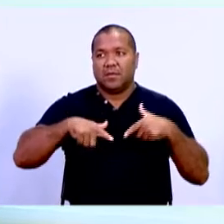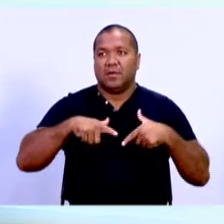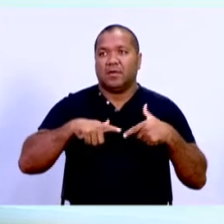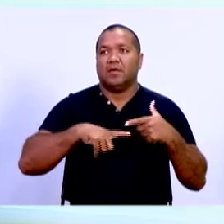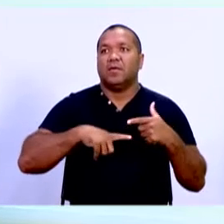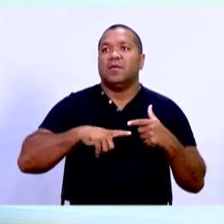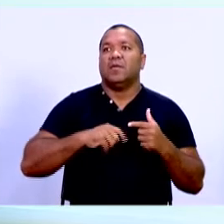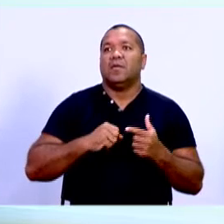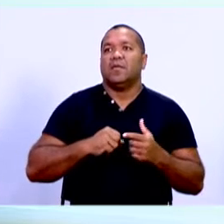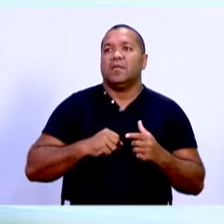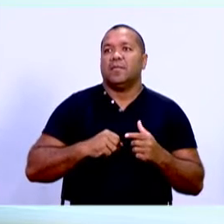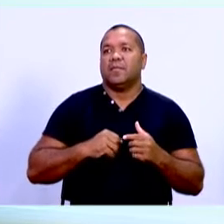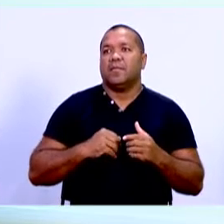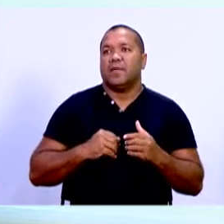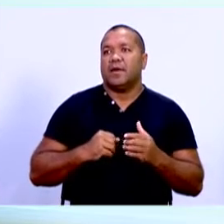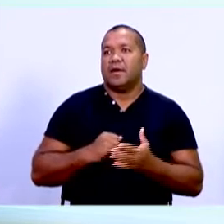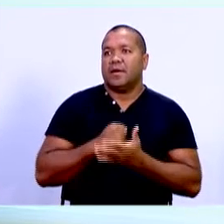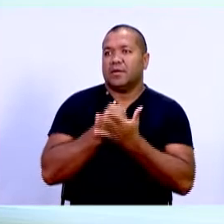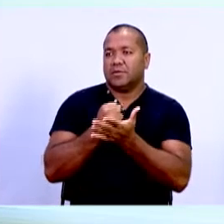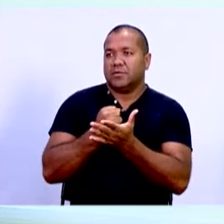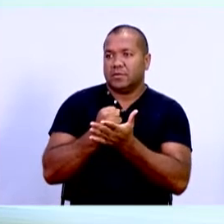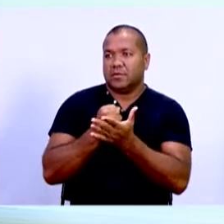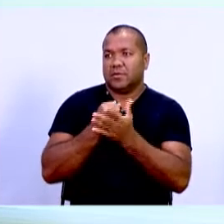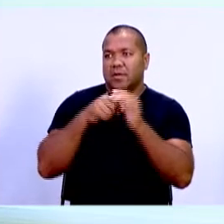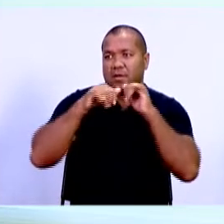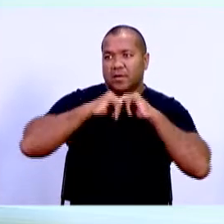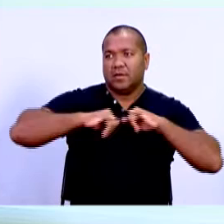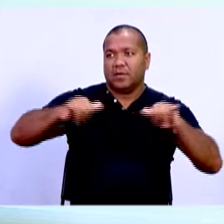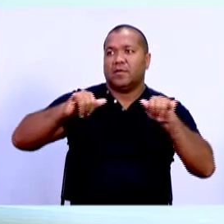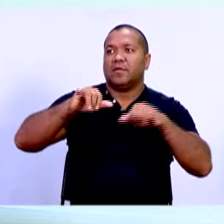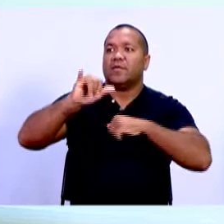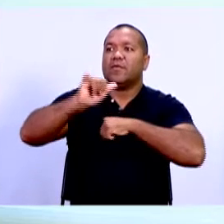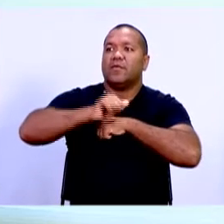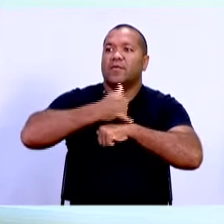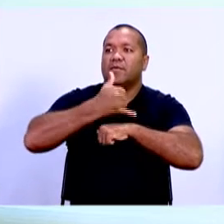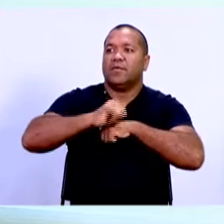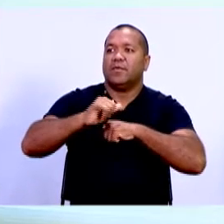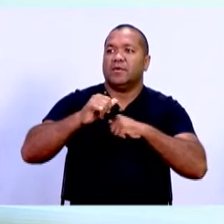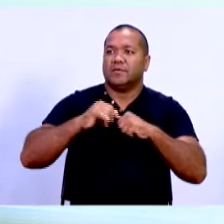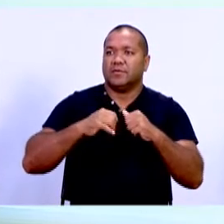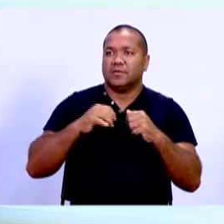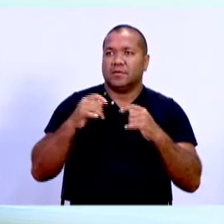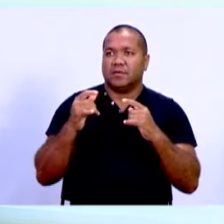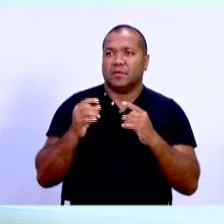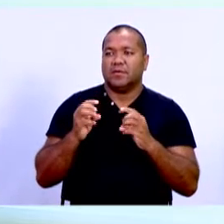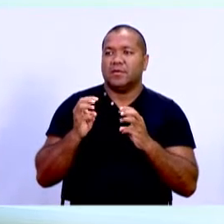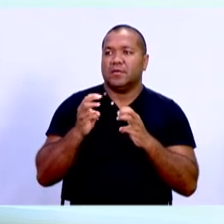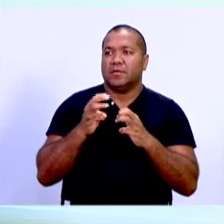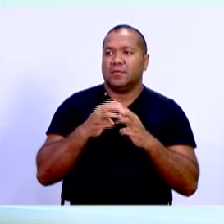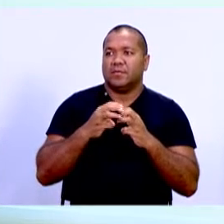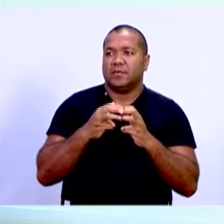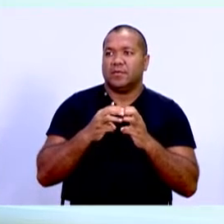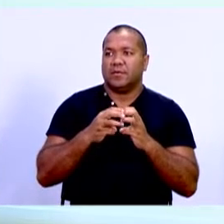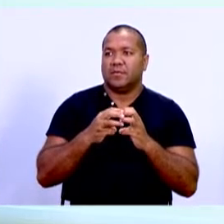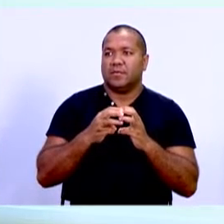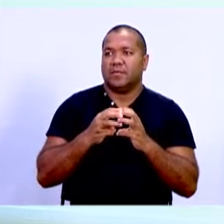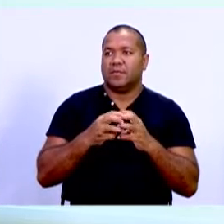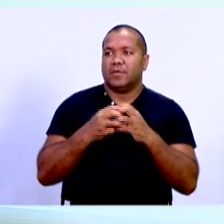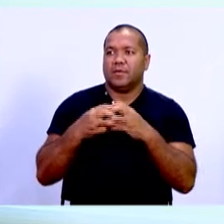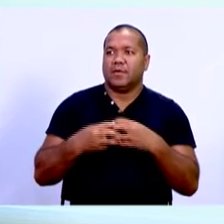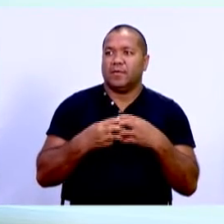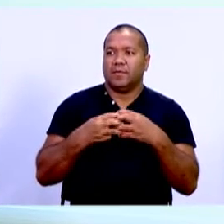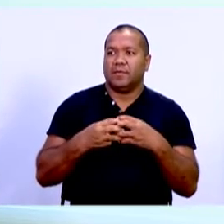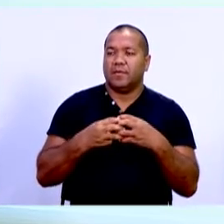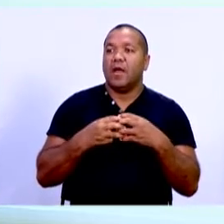instituição com o objetivo de gerar informações estratégicas para o IFRO. Agora, o que está envolvido